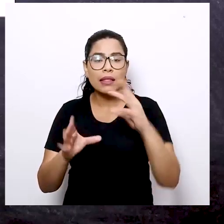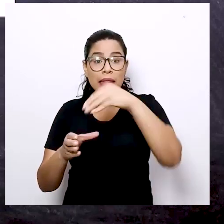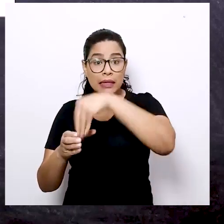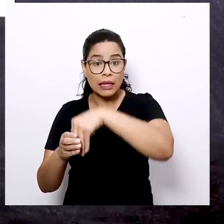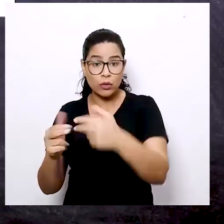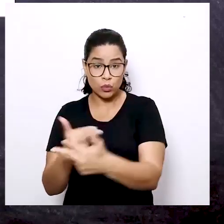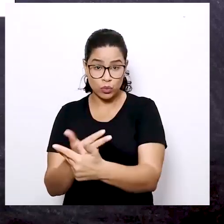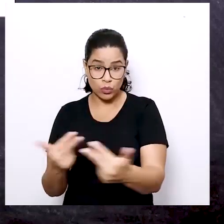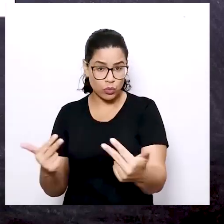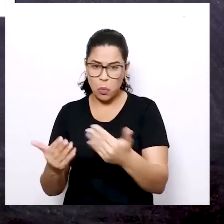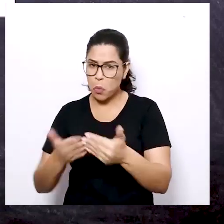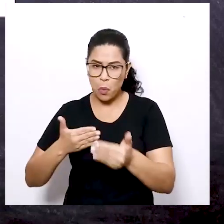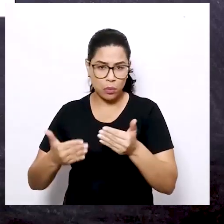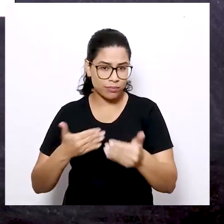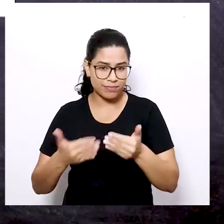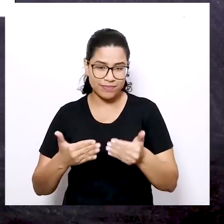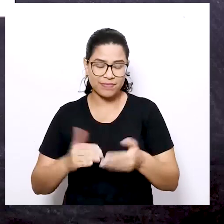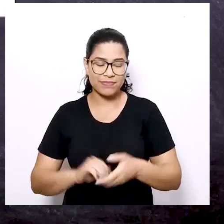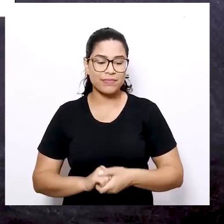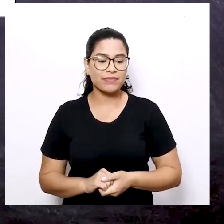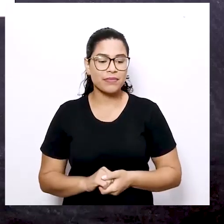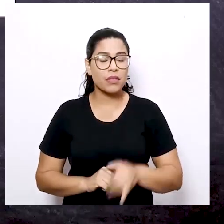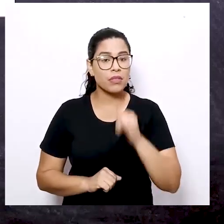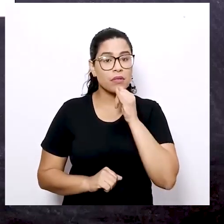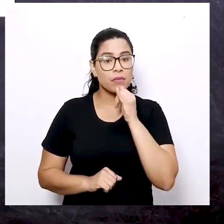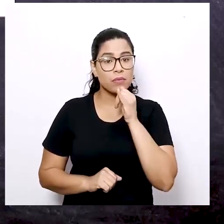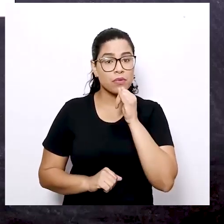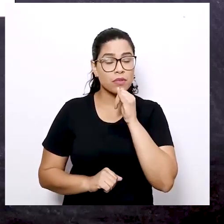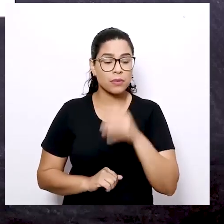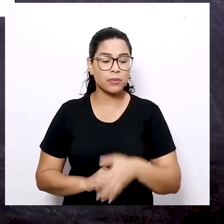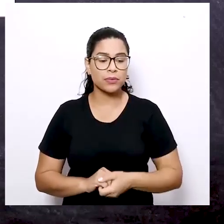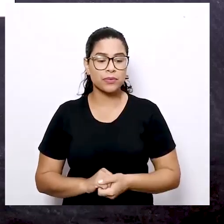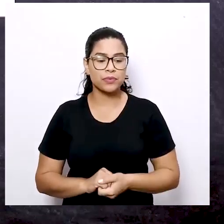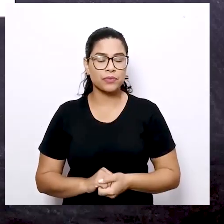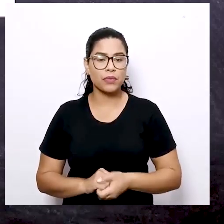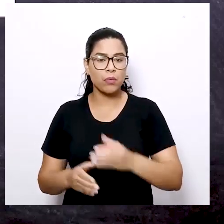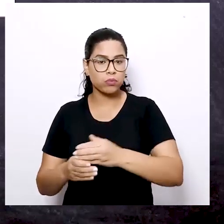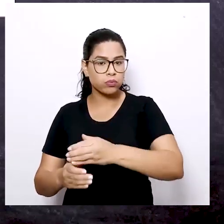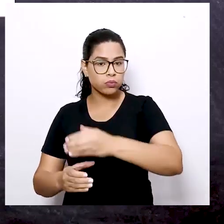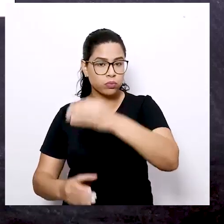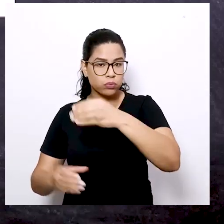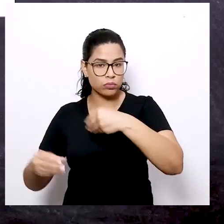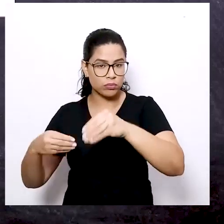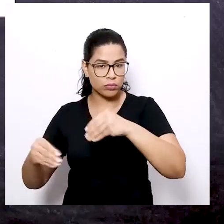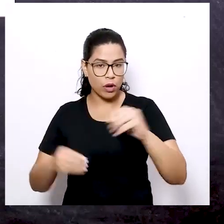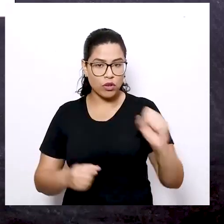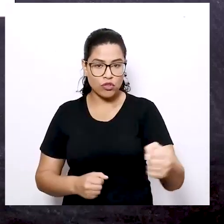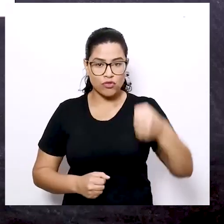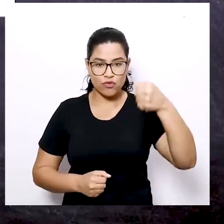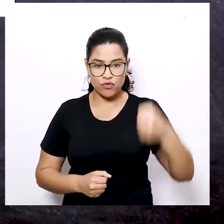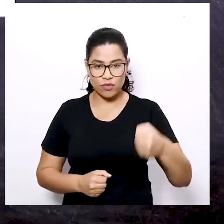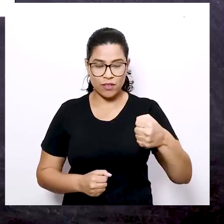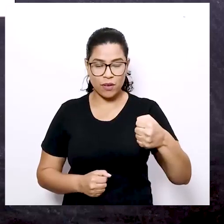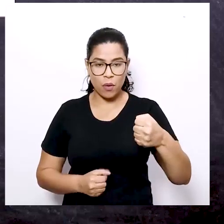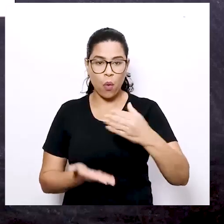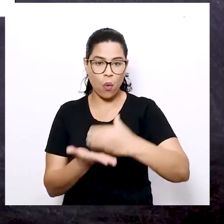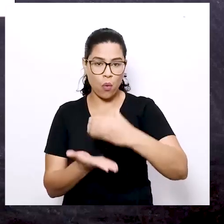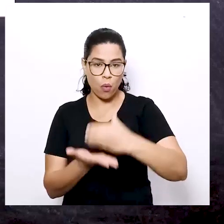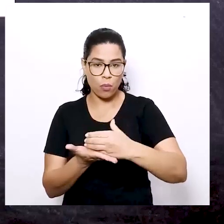que pode ser qualquer tipo de recipiente. Temos como exemplos aqui no texto garrafas, jarros e